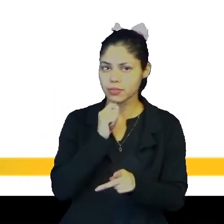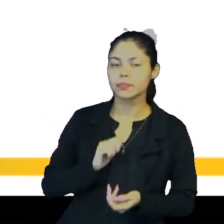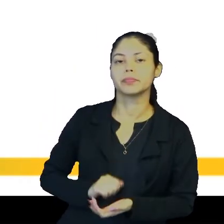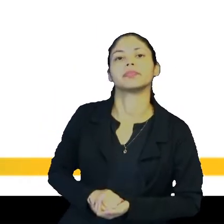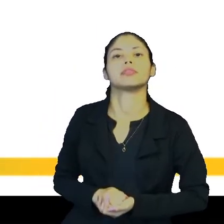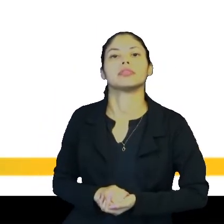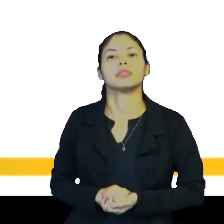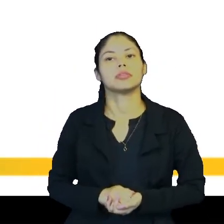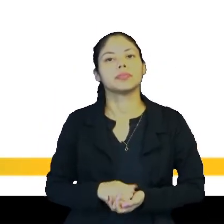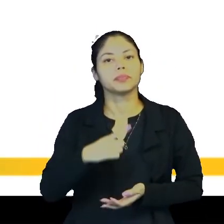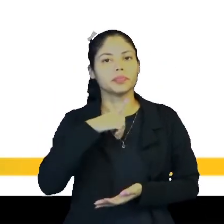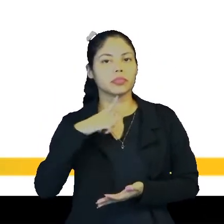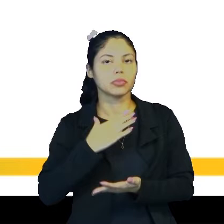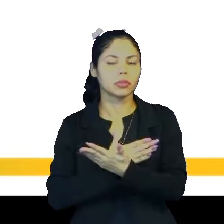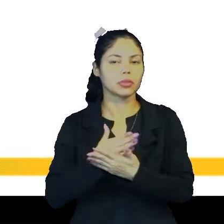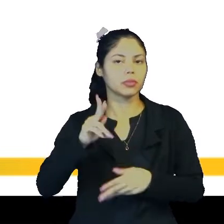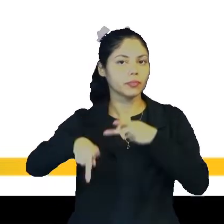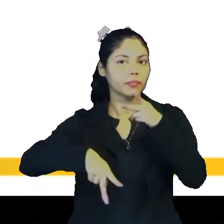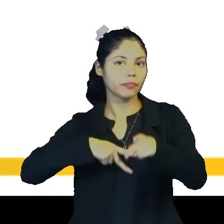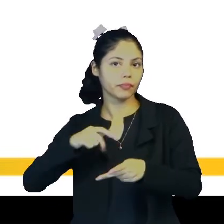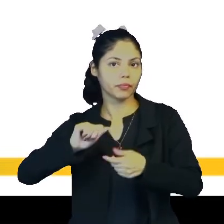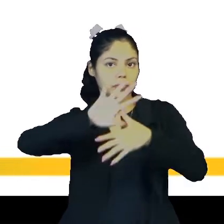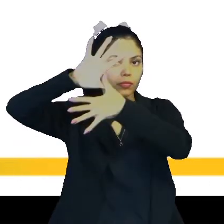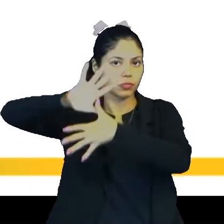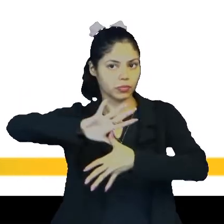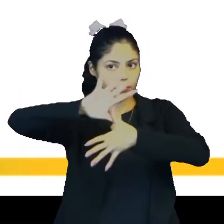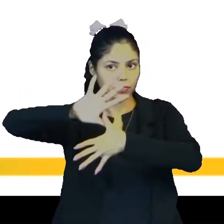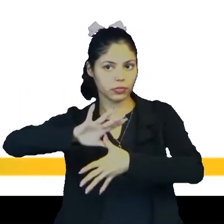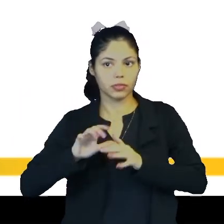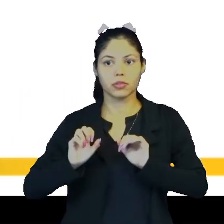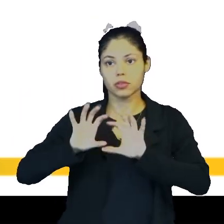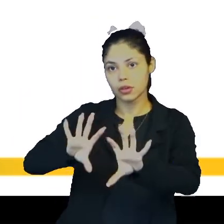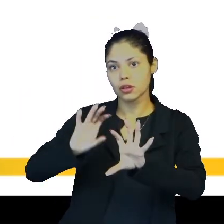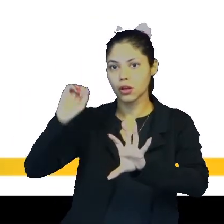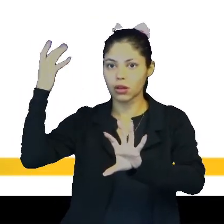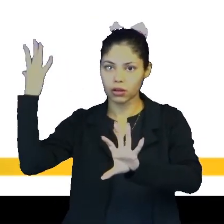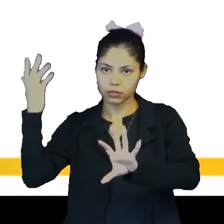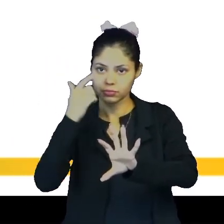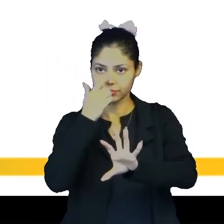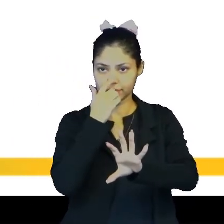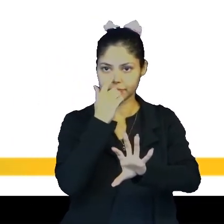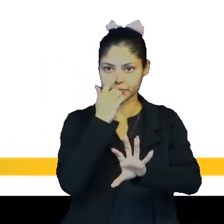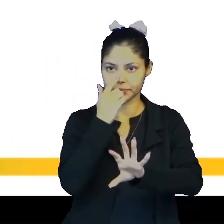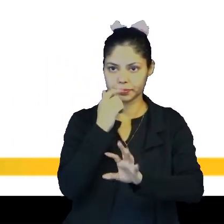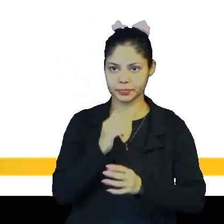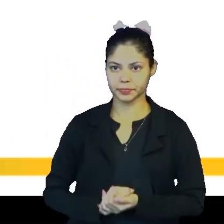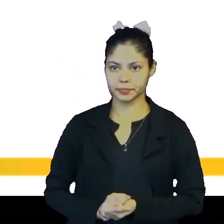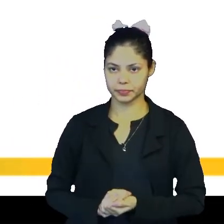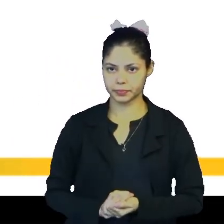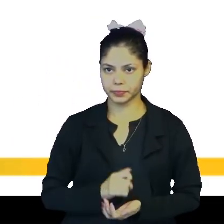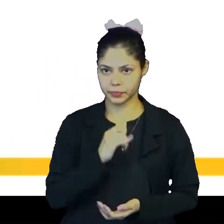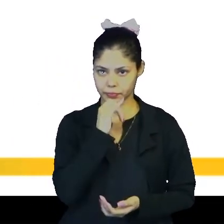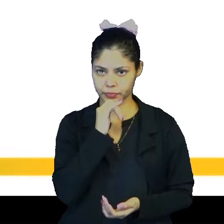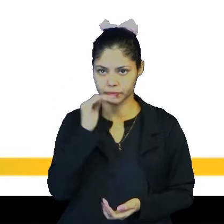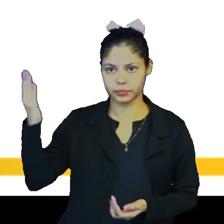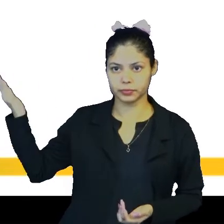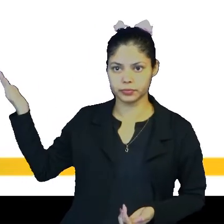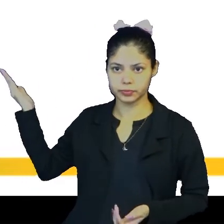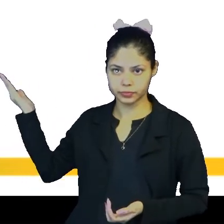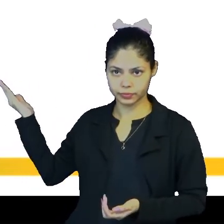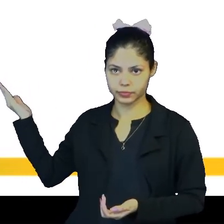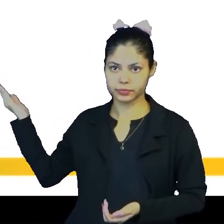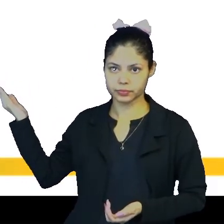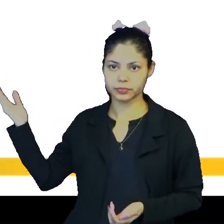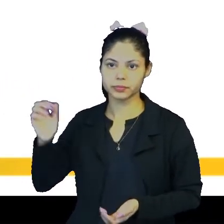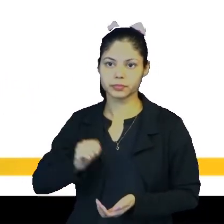né, teria iniciado o povoamento da América. E aí eu trouxe aqui, né, como um exemplo, o filme A